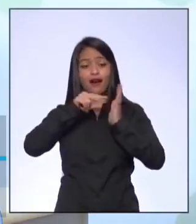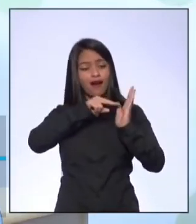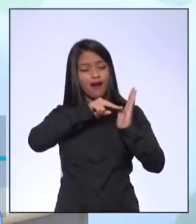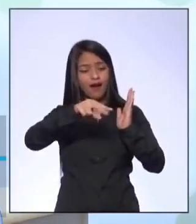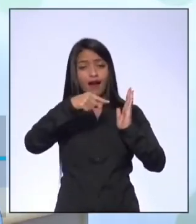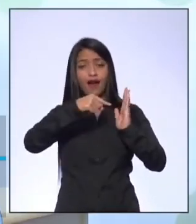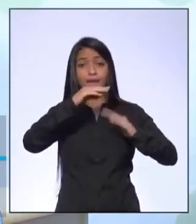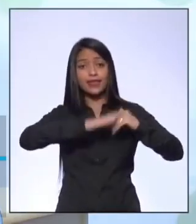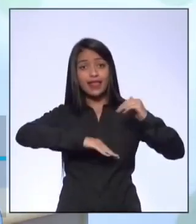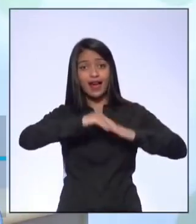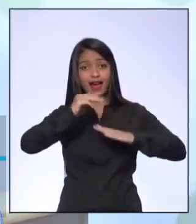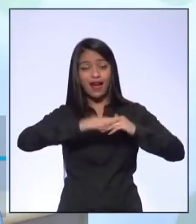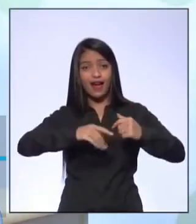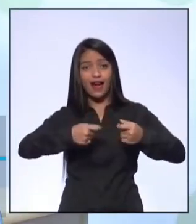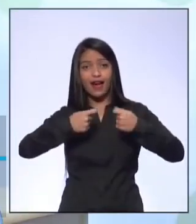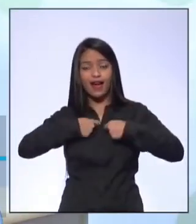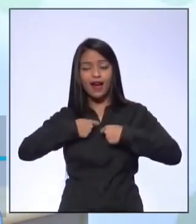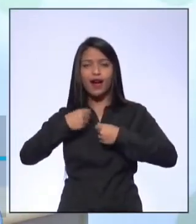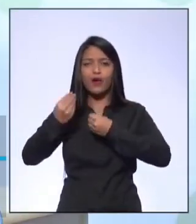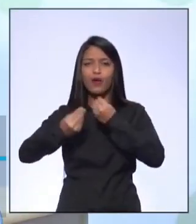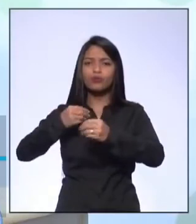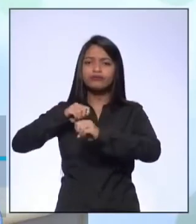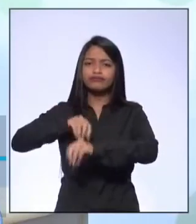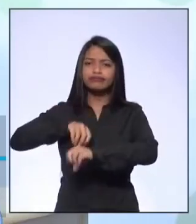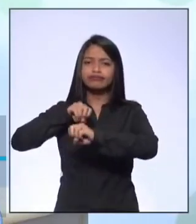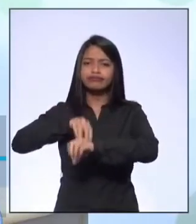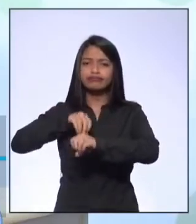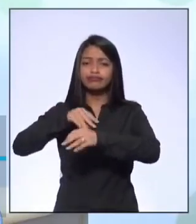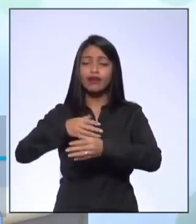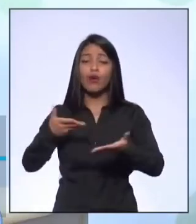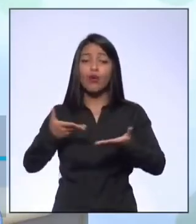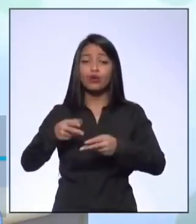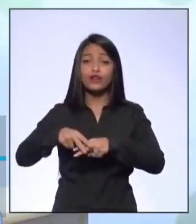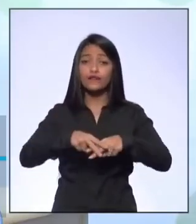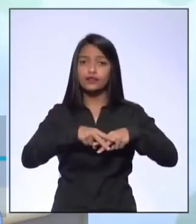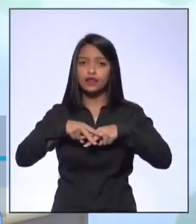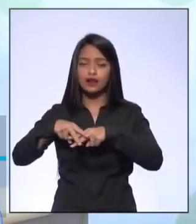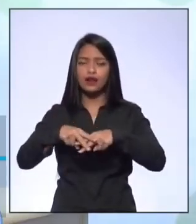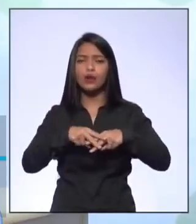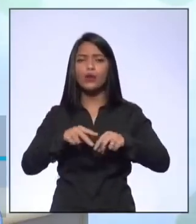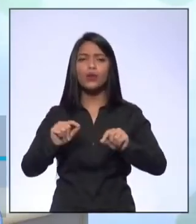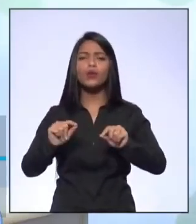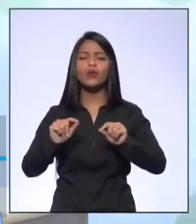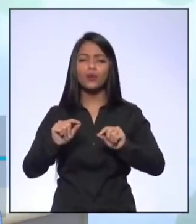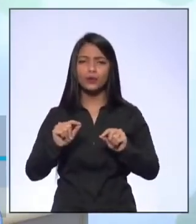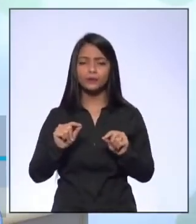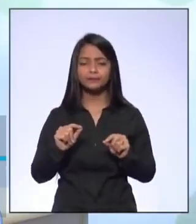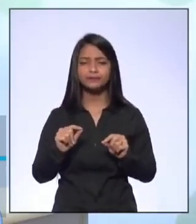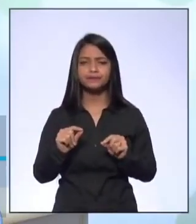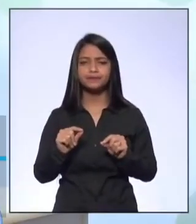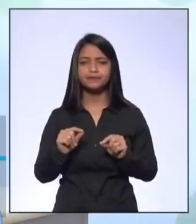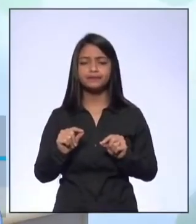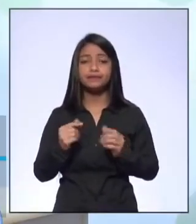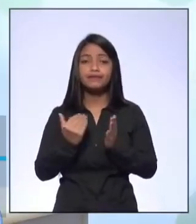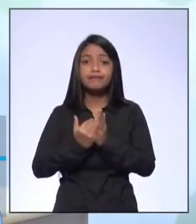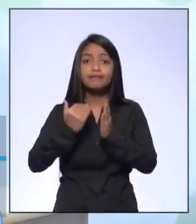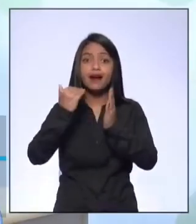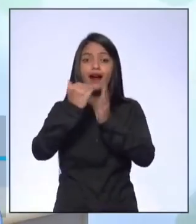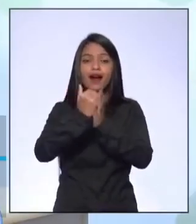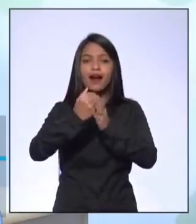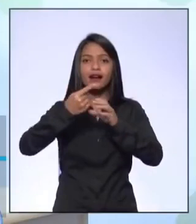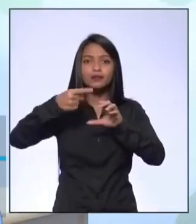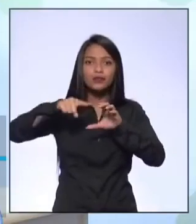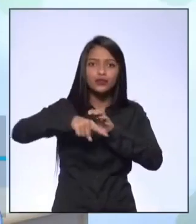para trabalhar esses conteúdos, nessa revisão, nós estamos aí fazendo uma ampliação aí